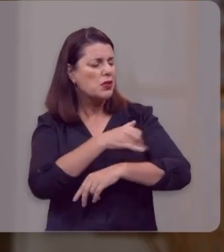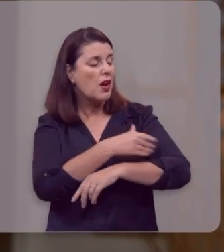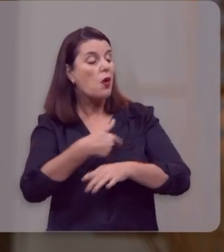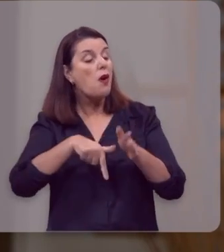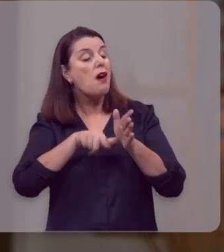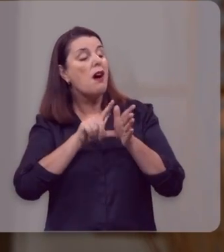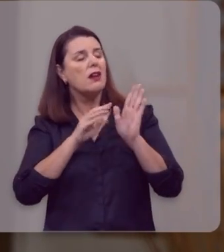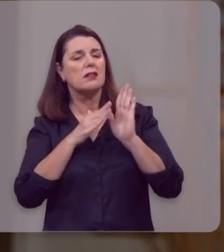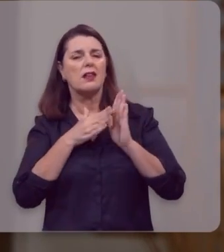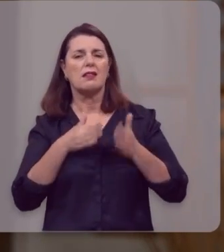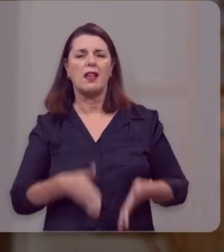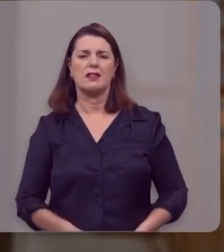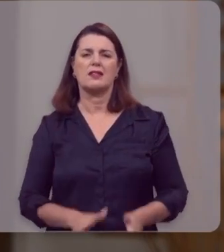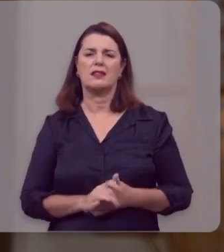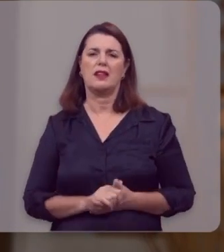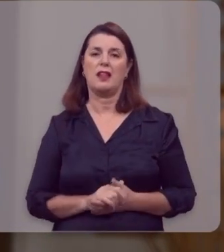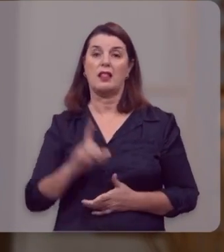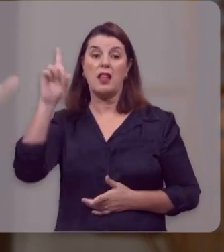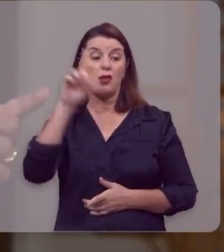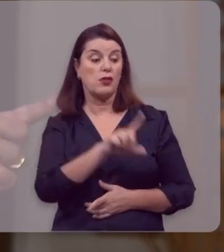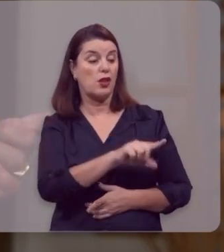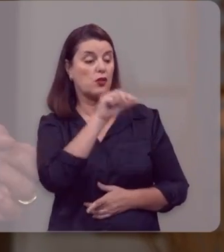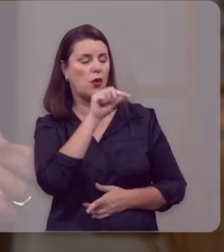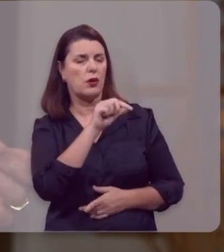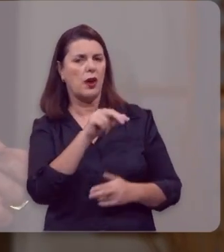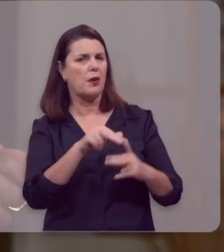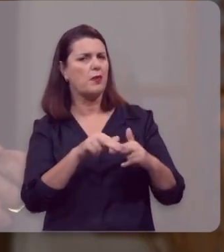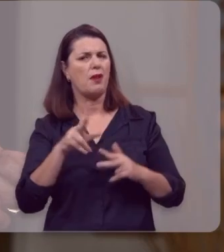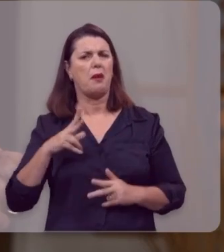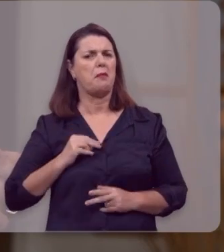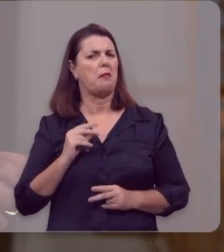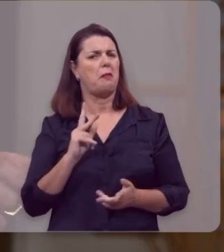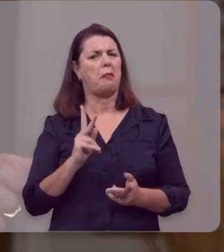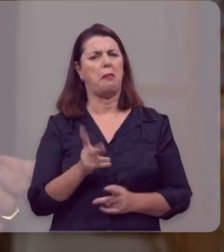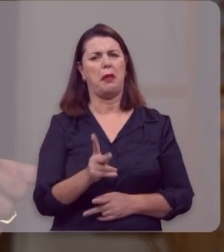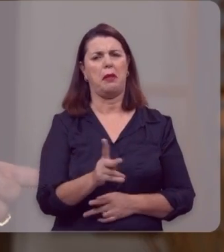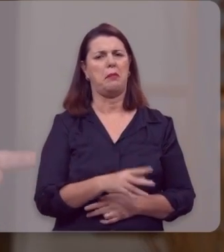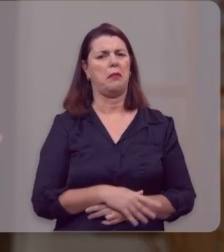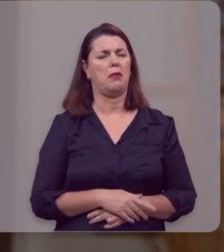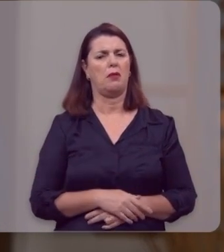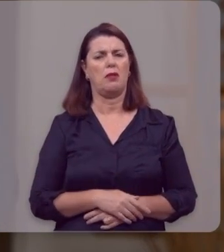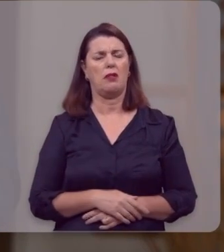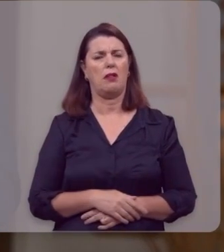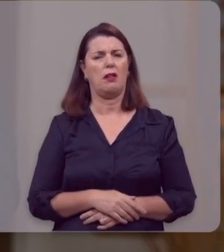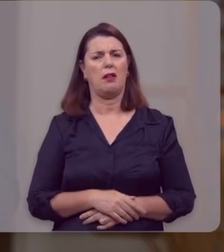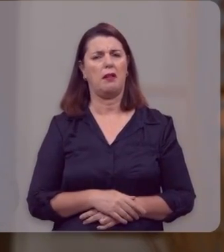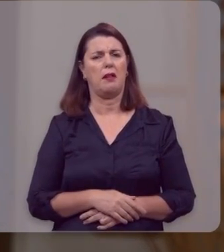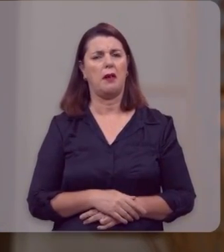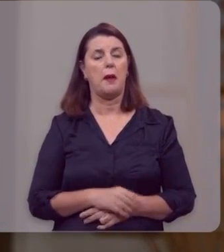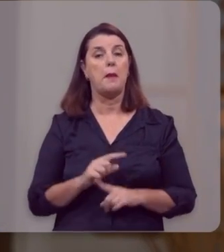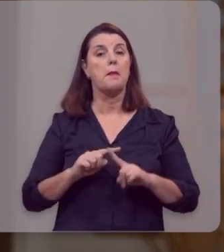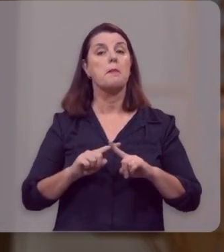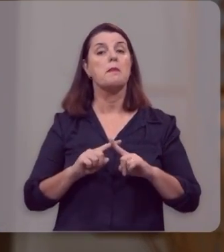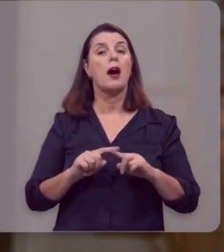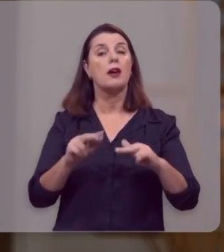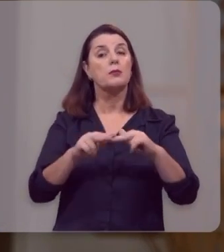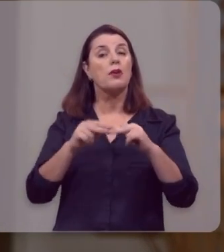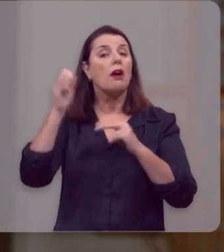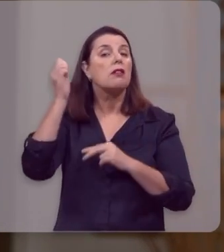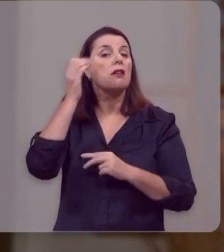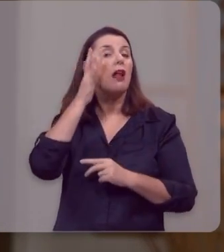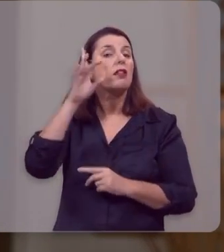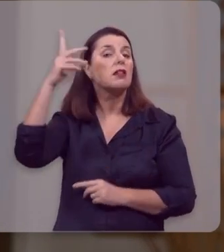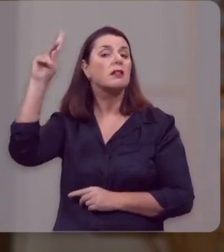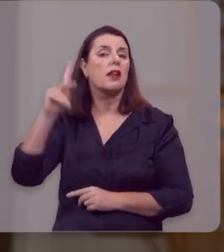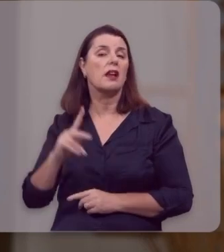nascer. Deus escolheu não por causa de méritos dele, mas pela sublimidade da graça de